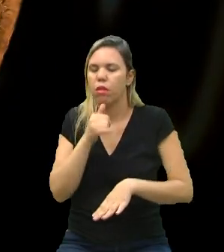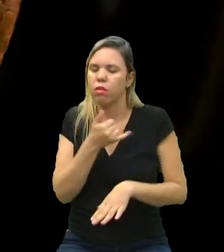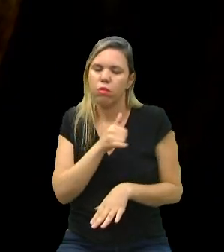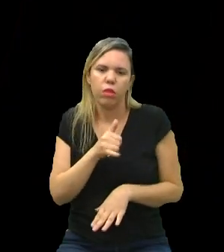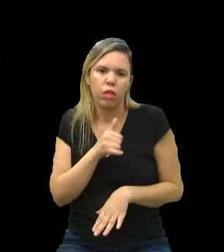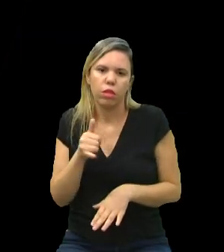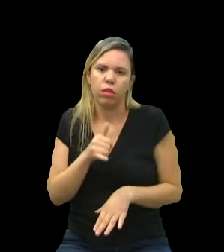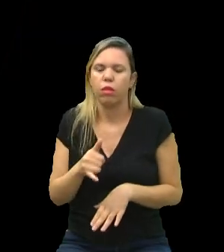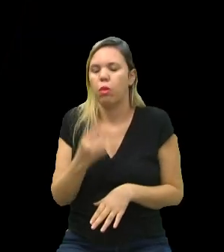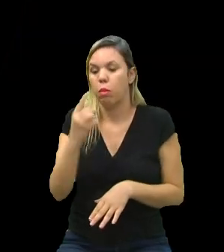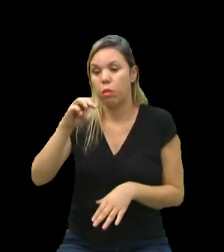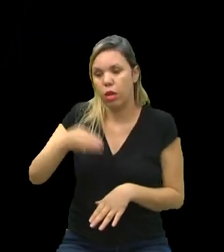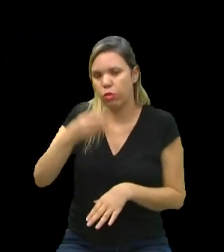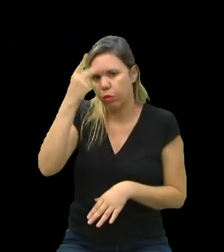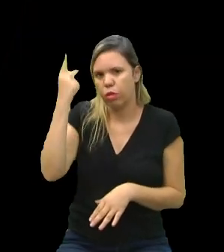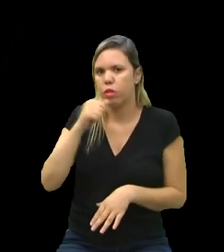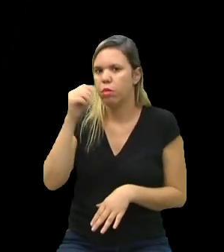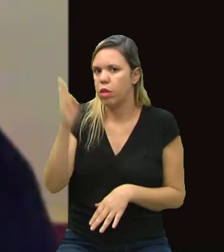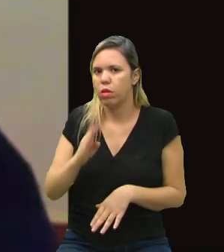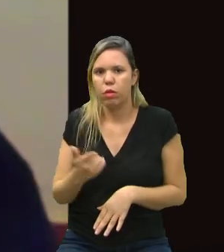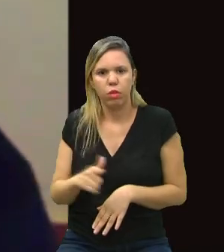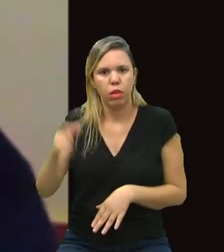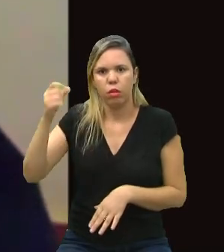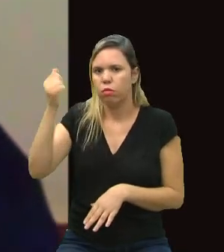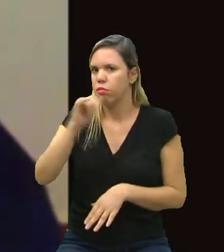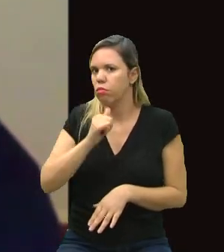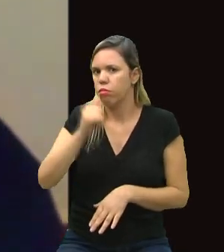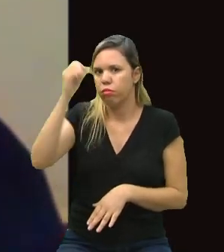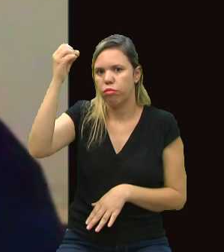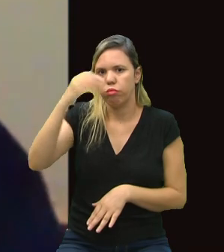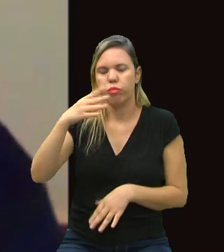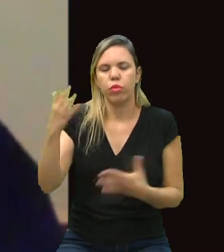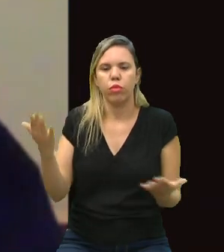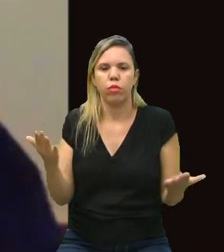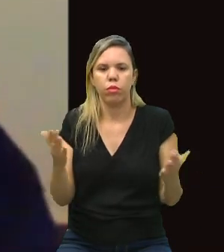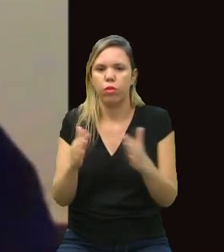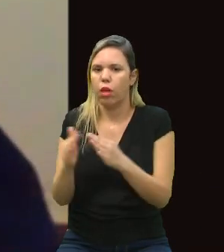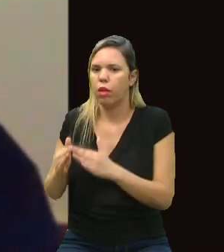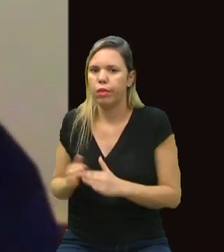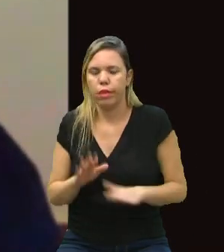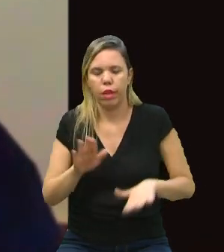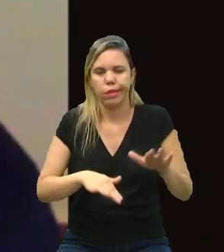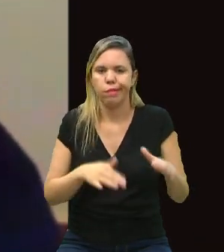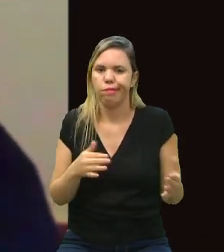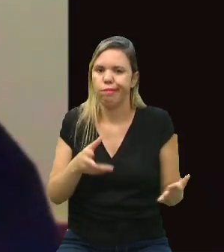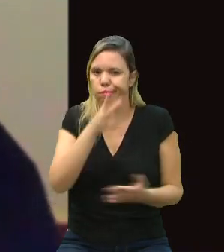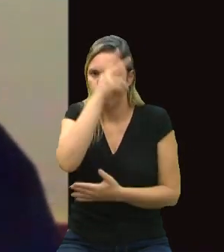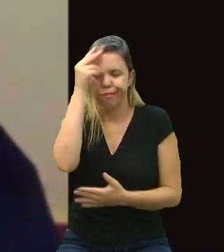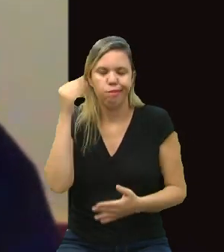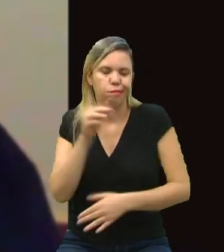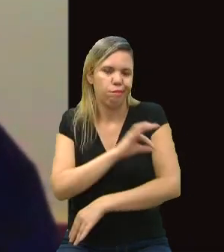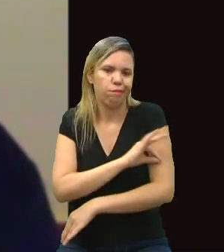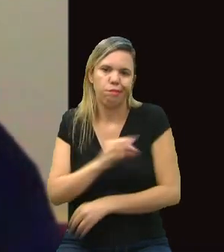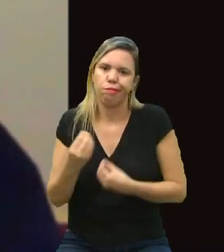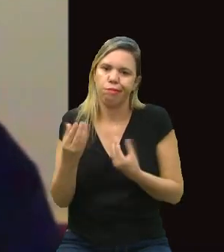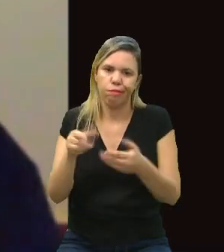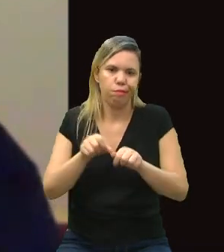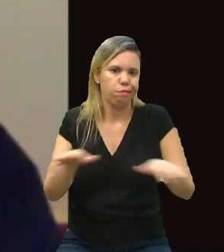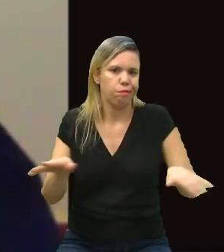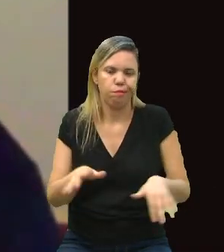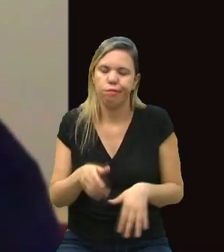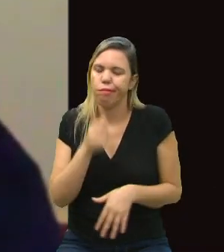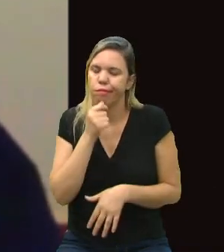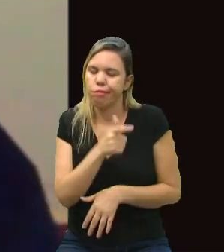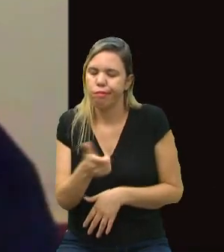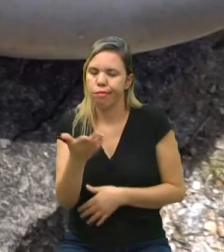energia elétrica fornecida pelo serviço público, fornecida pelas distribuidoras. Então, com isso, as pessoas ainda